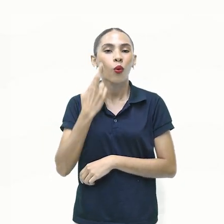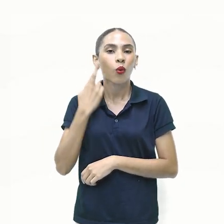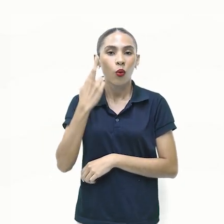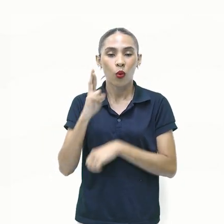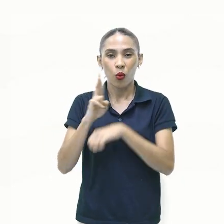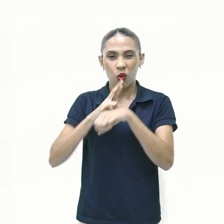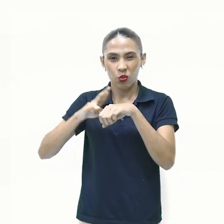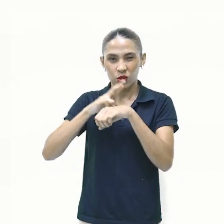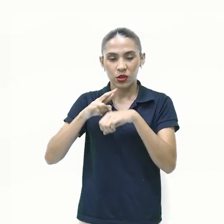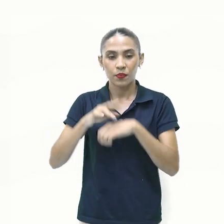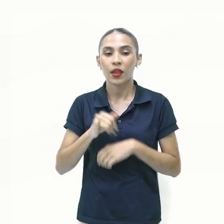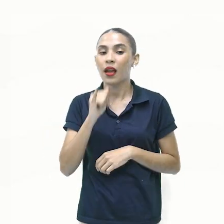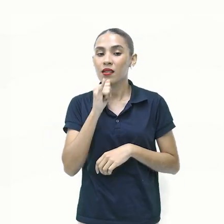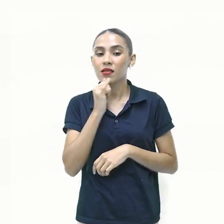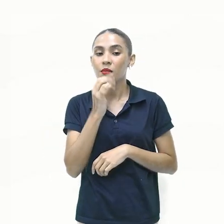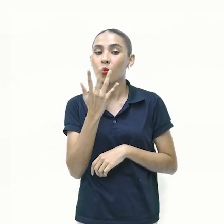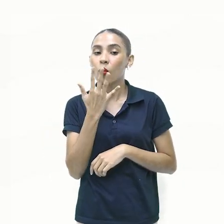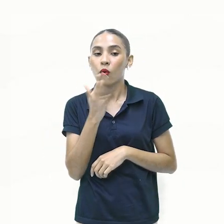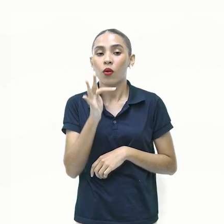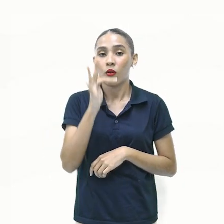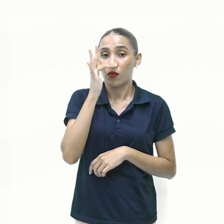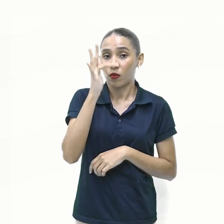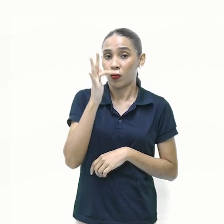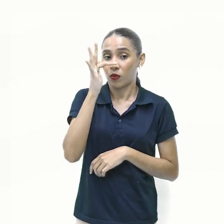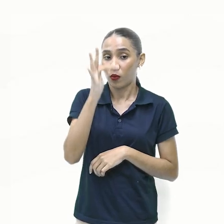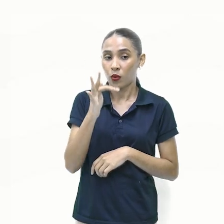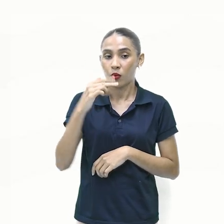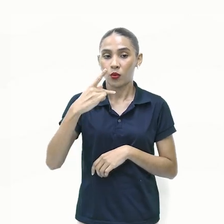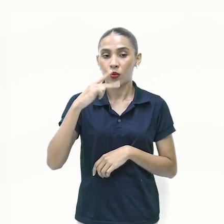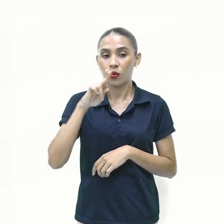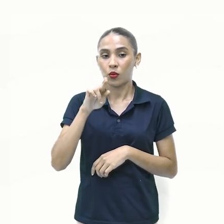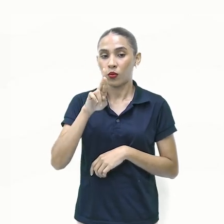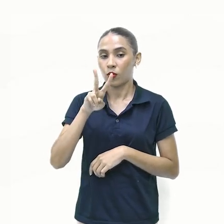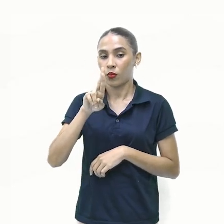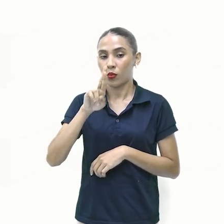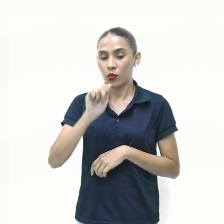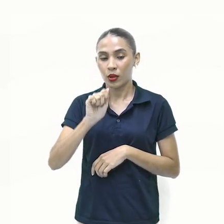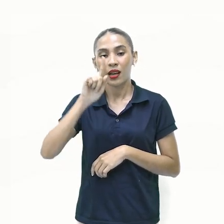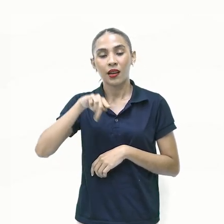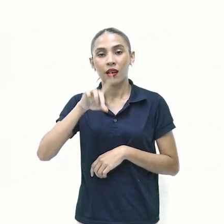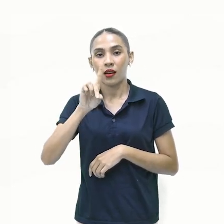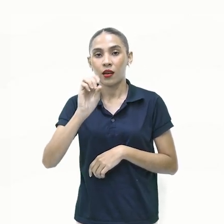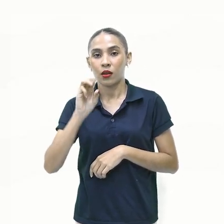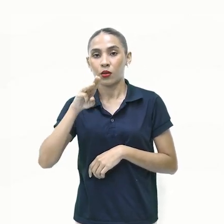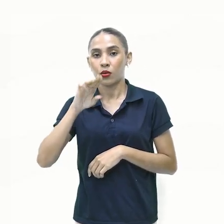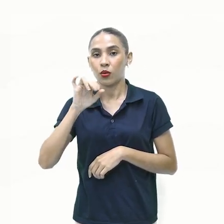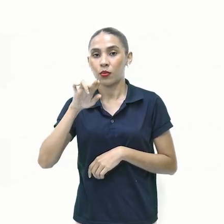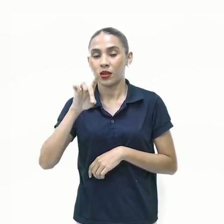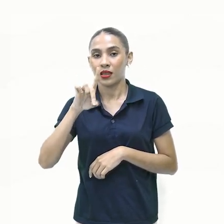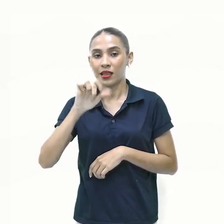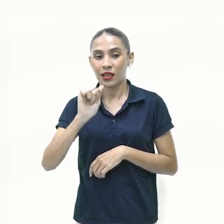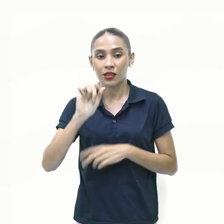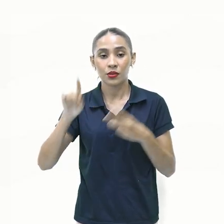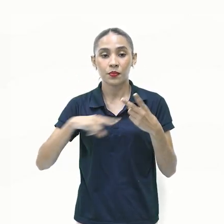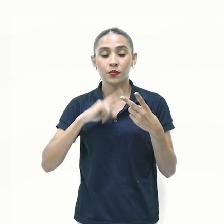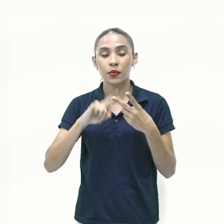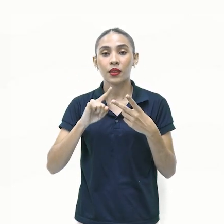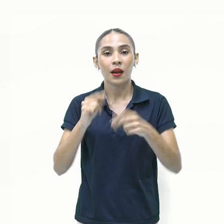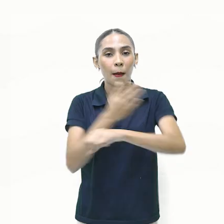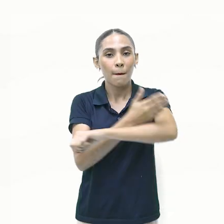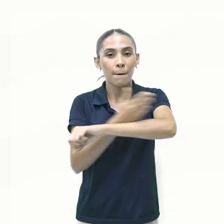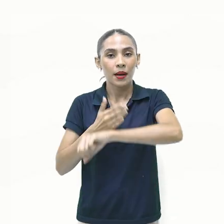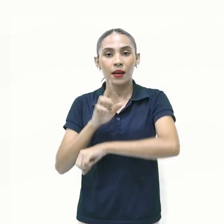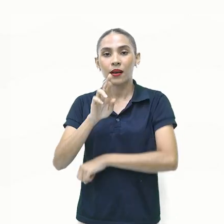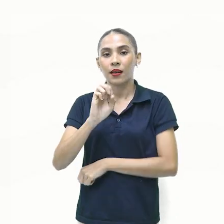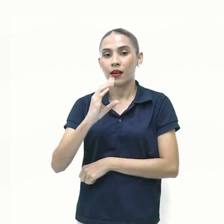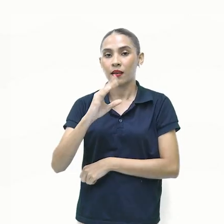dominante e recessivo. No caso da cor, a flor cor púrpura é a dominante e a branca é a